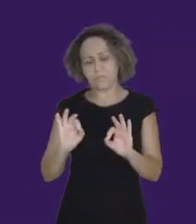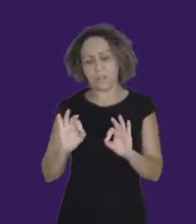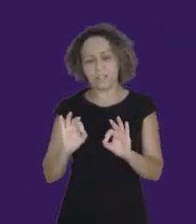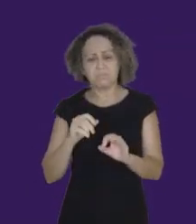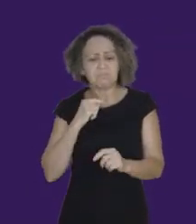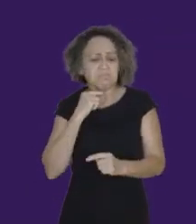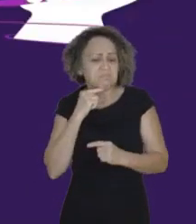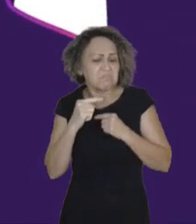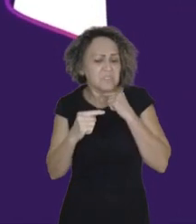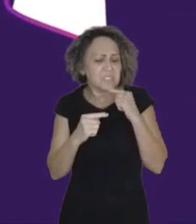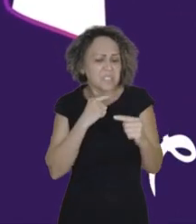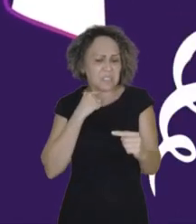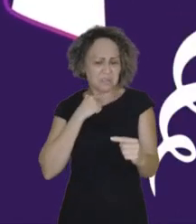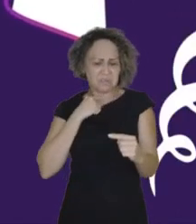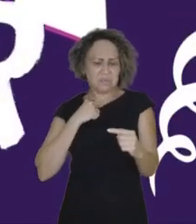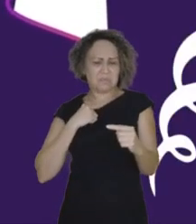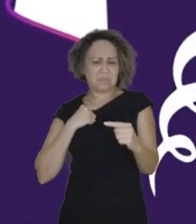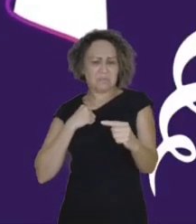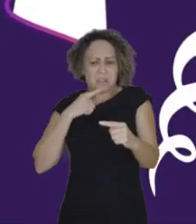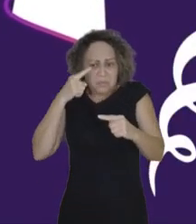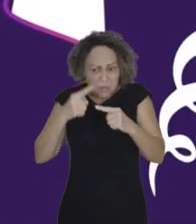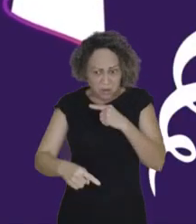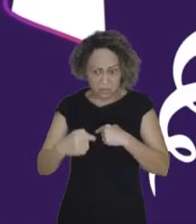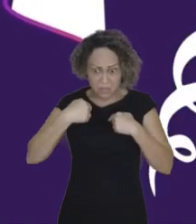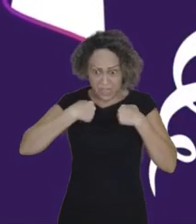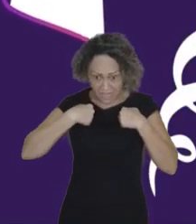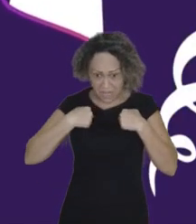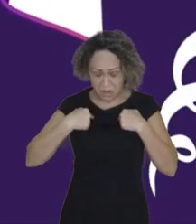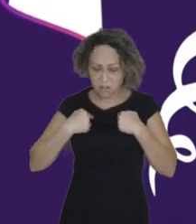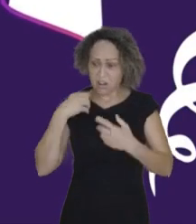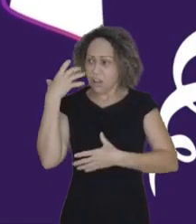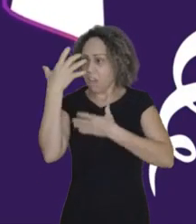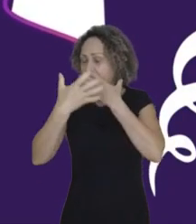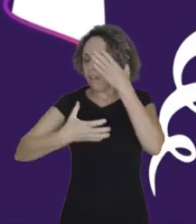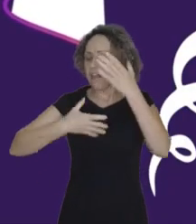Ninguém vai me impedir de cantar e lutar.